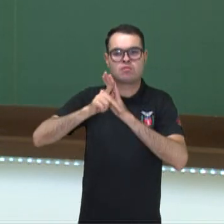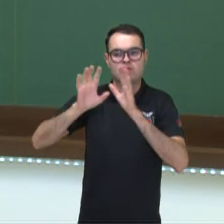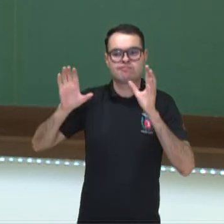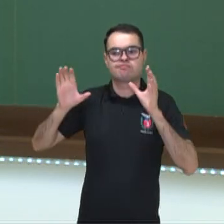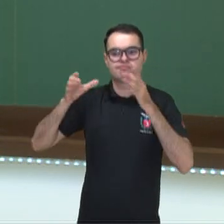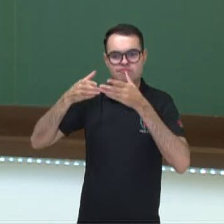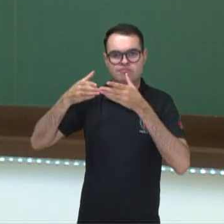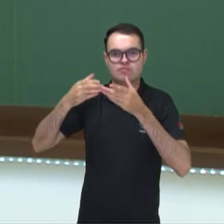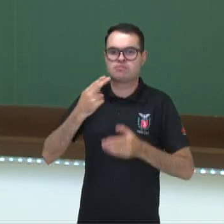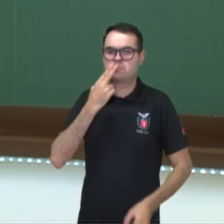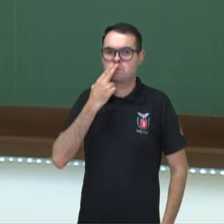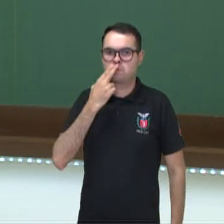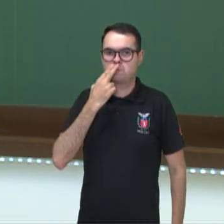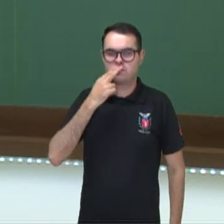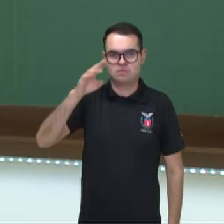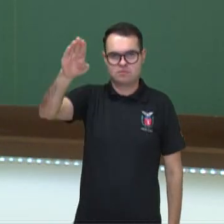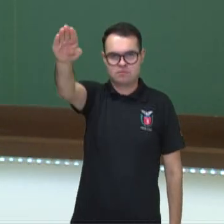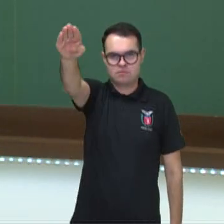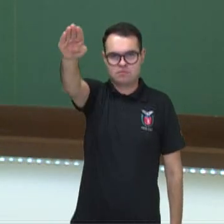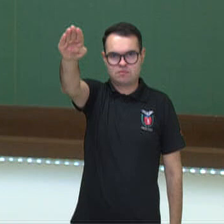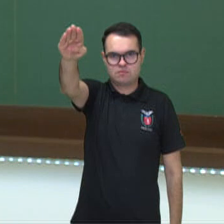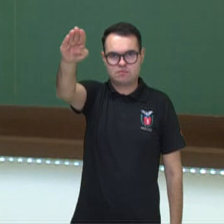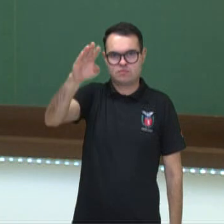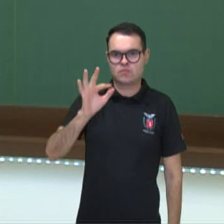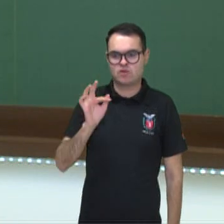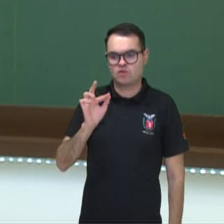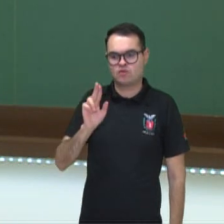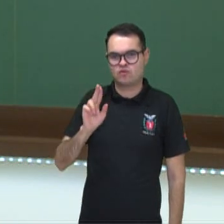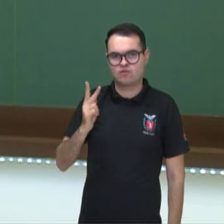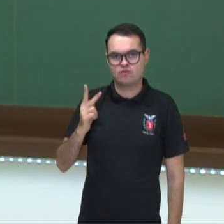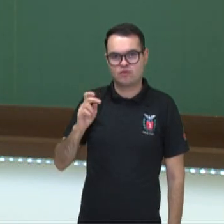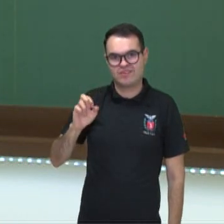de Adolf Hitler, como Führer,